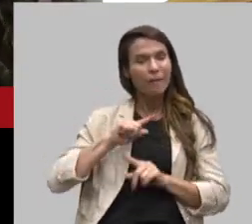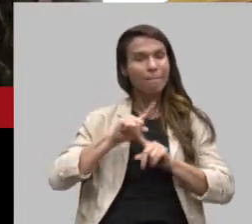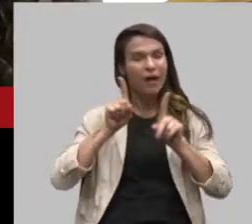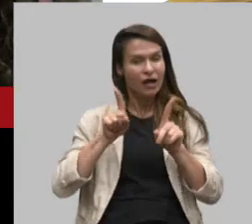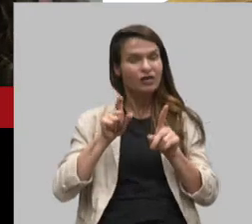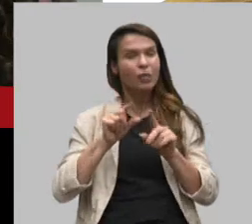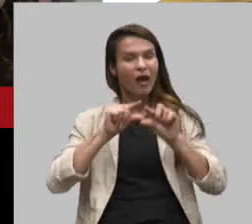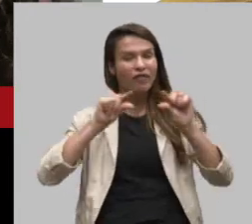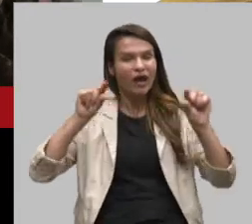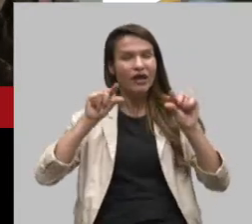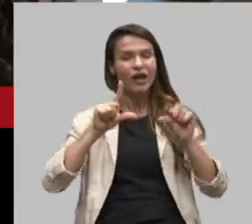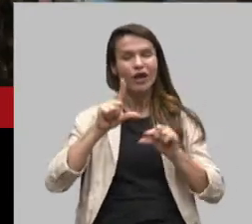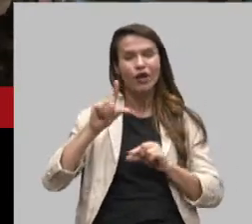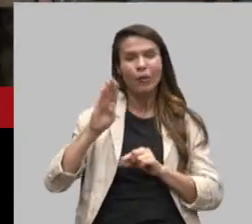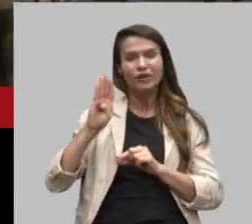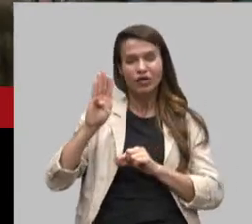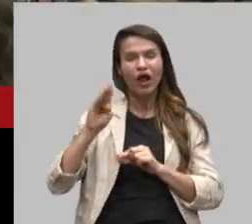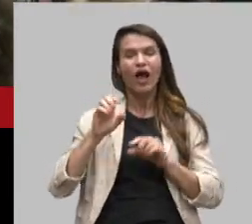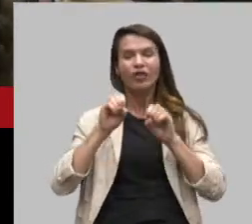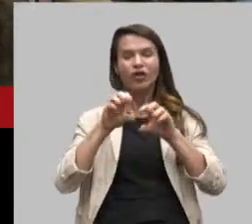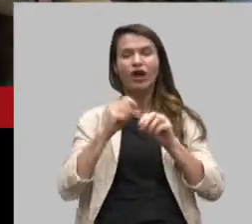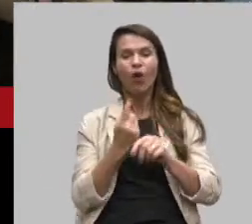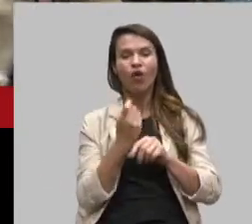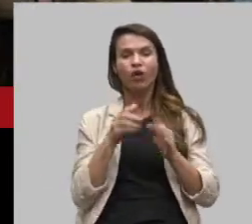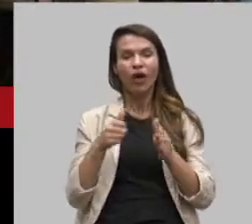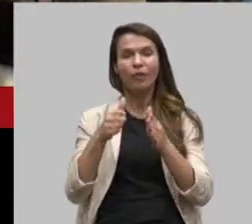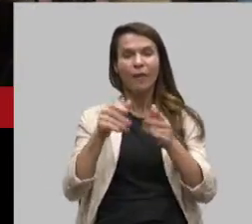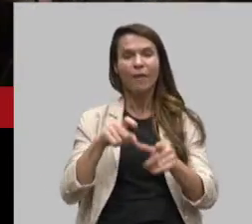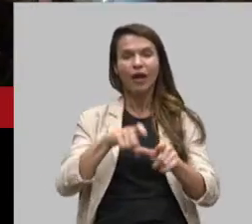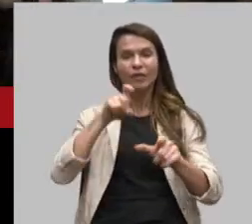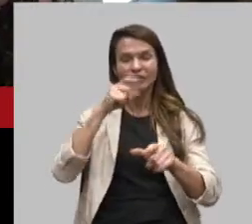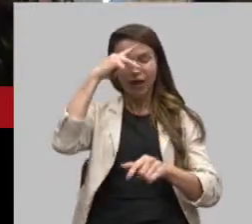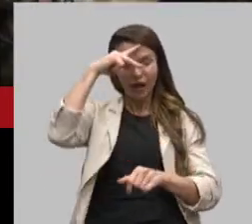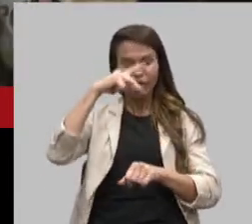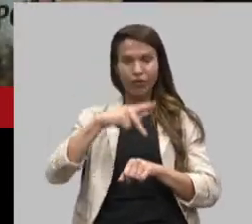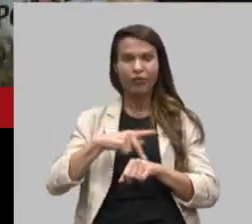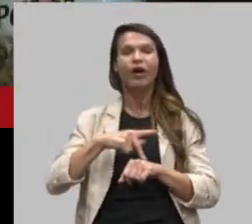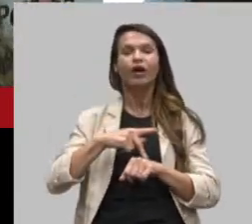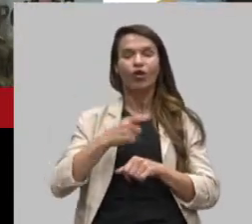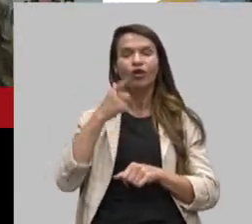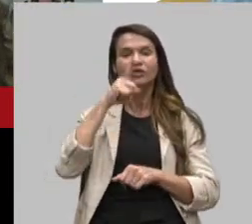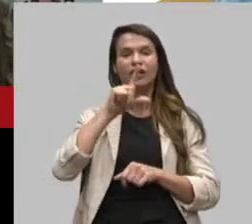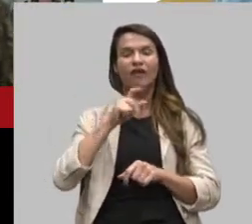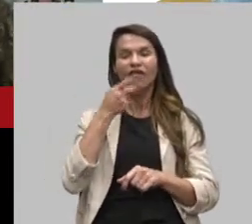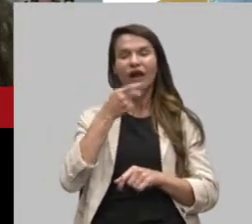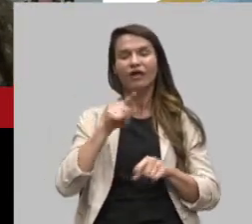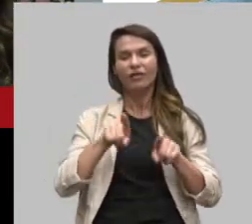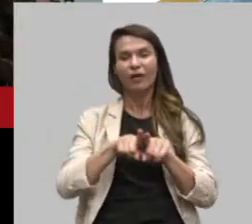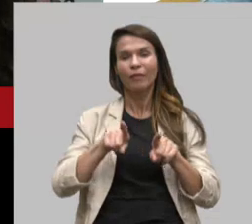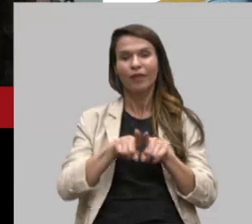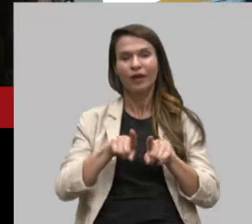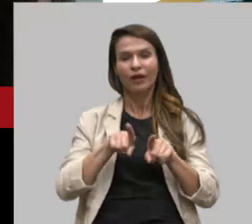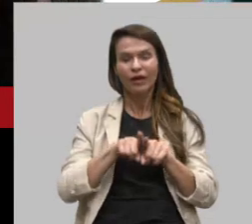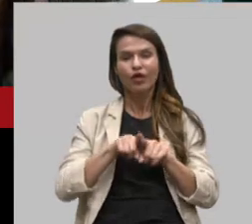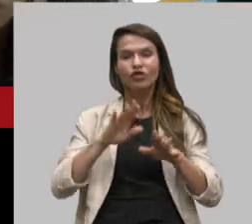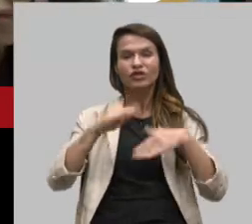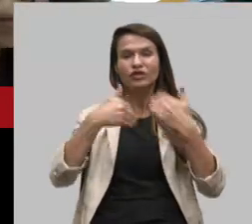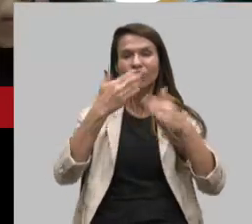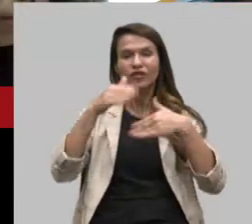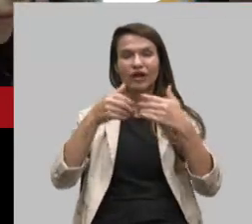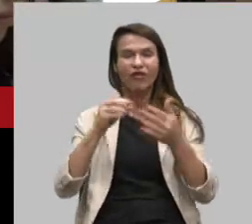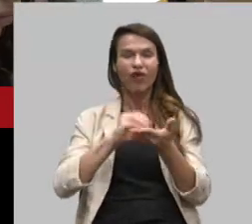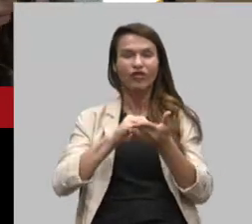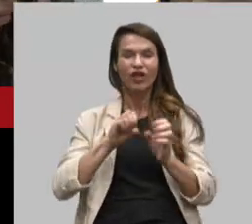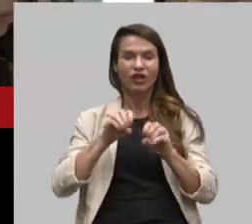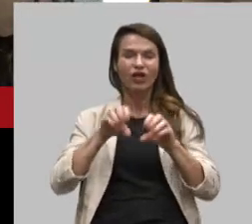de Leonel Brizola que diz que a educação é o único caminho para emancipar um homem e ele ainda consegue falar que o desenvolvimento sem educação e a